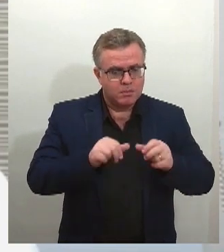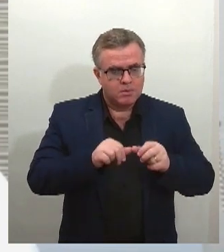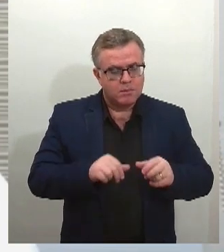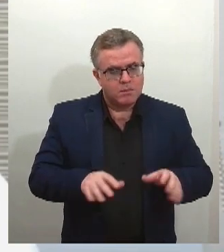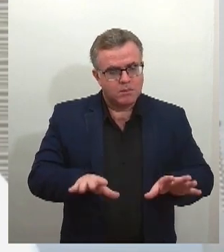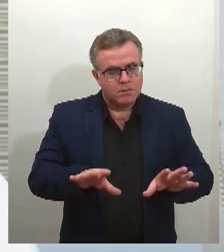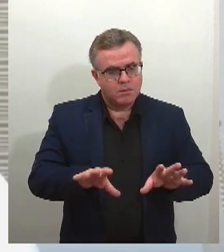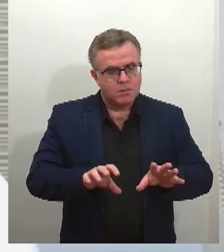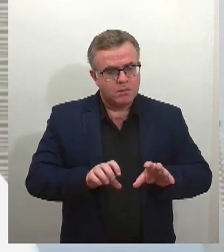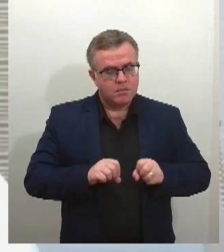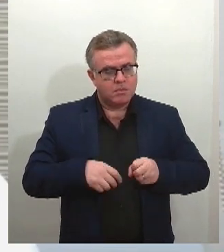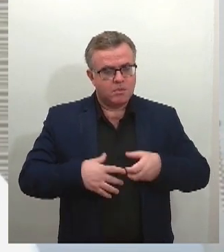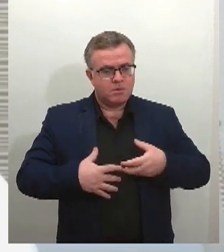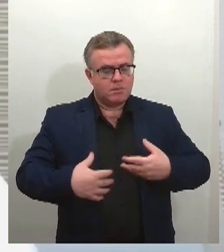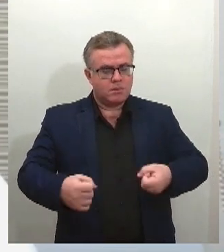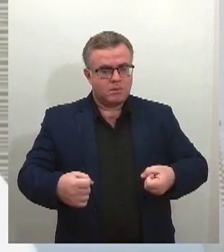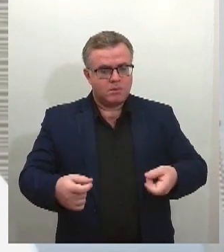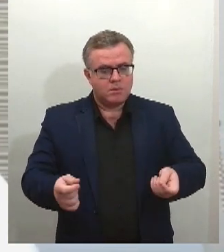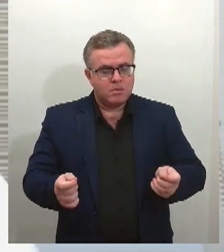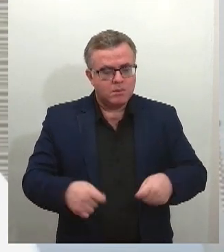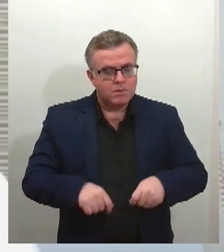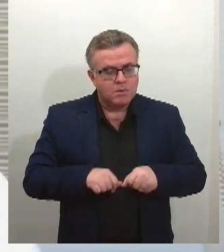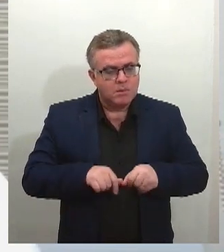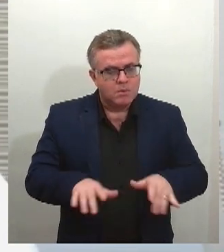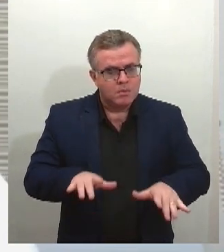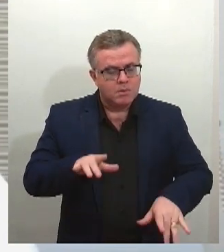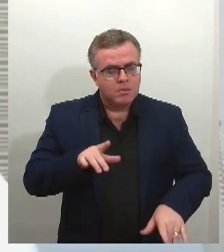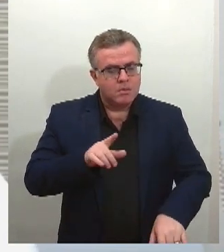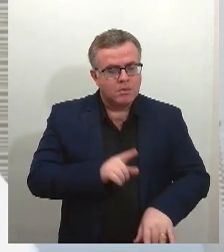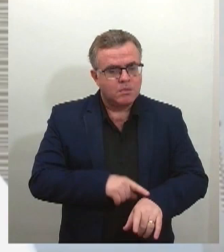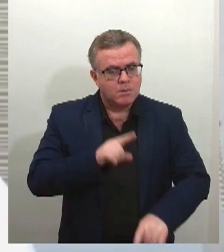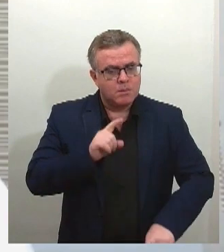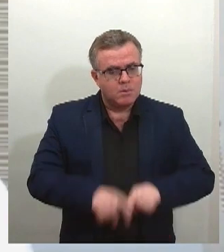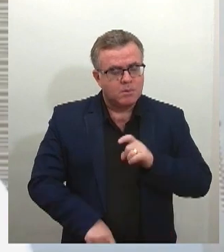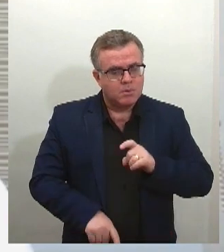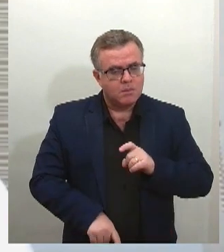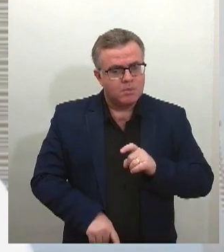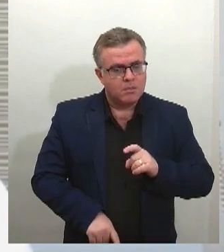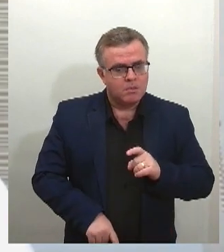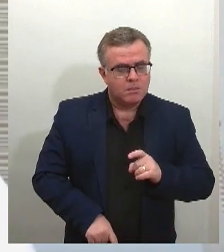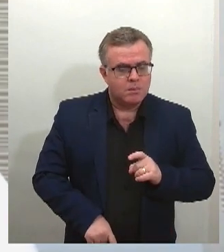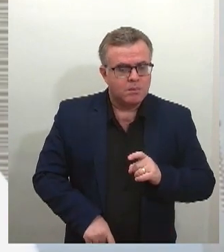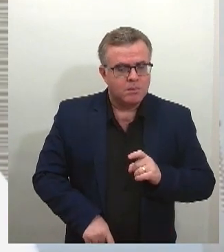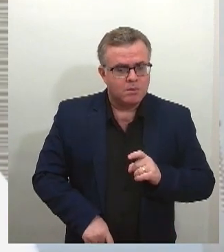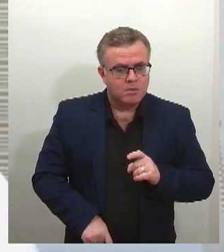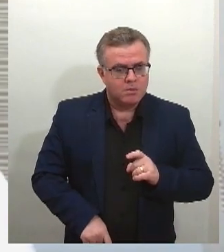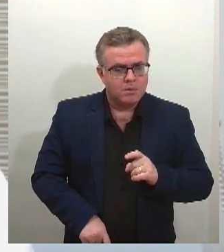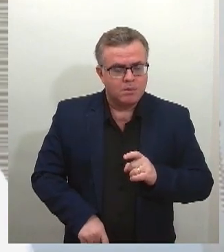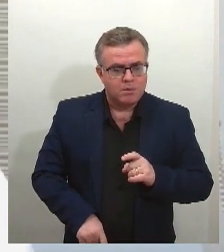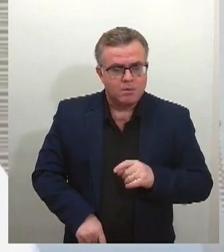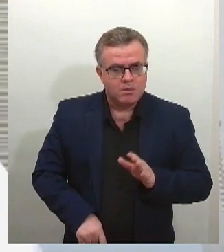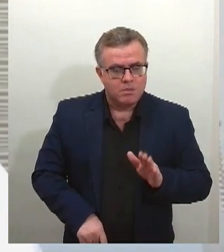alguns casos, ele é transmitido mesmo sem relações sexuais.